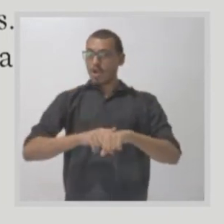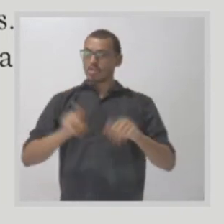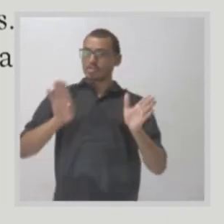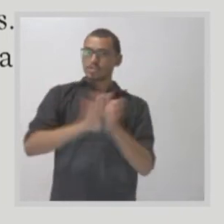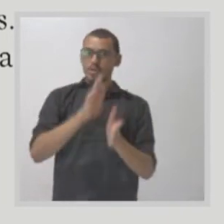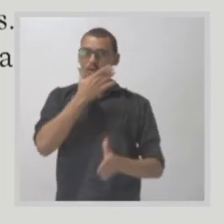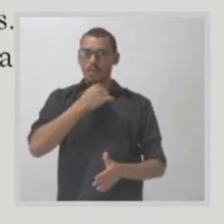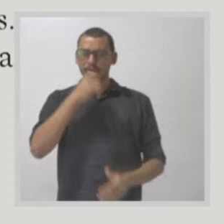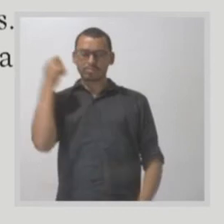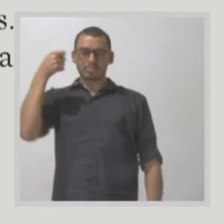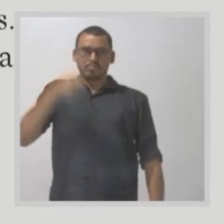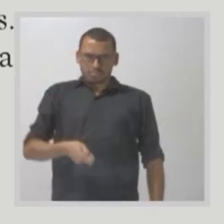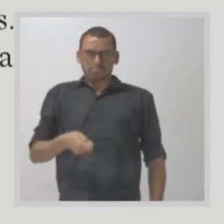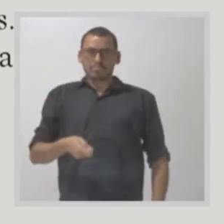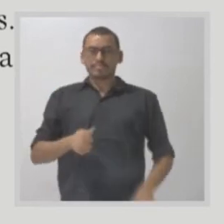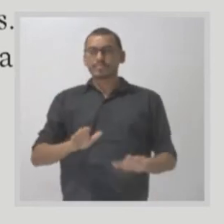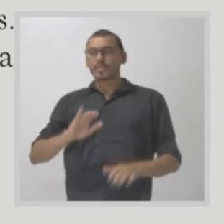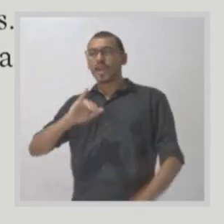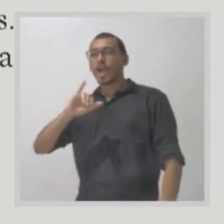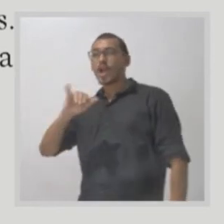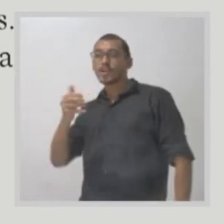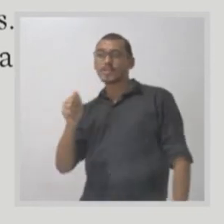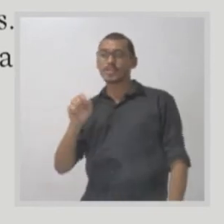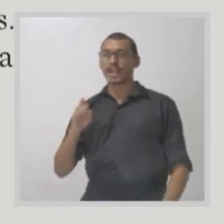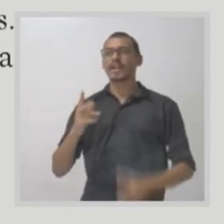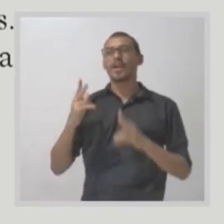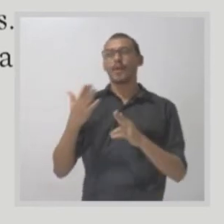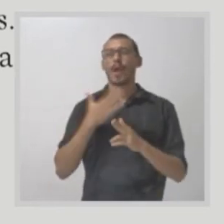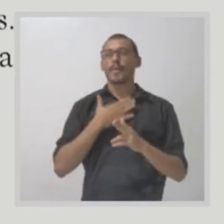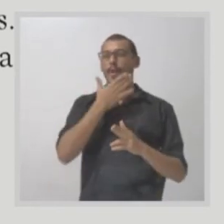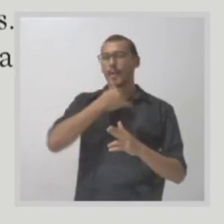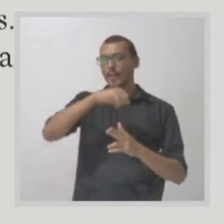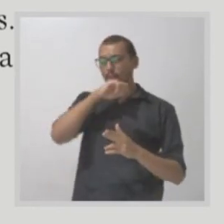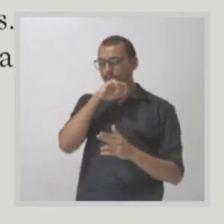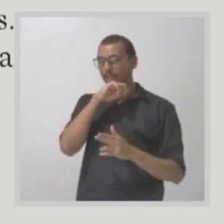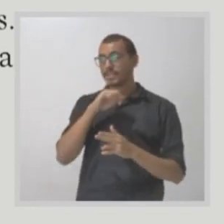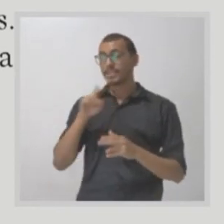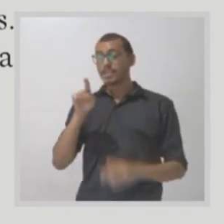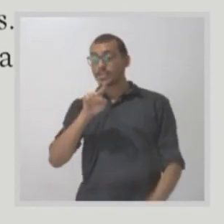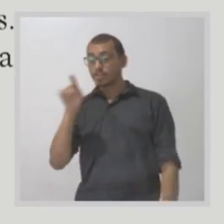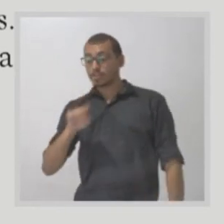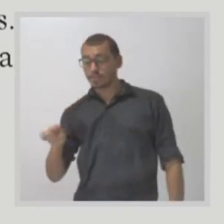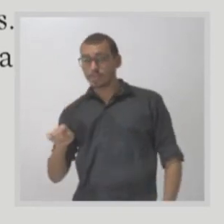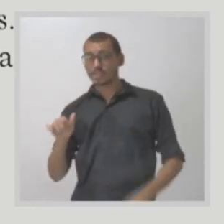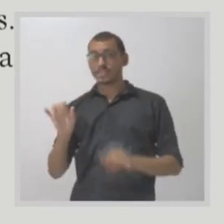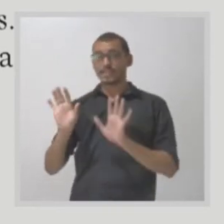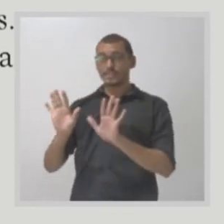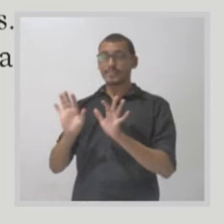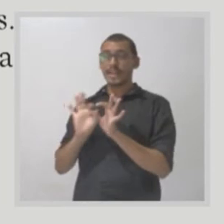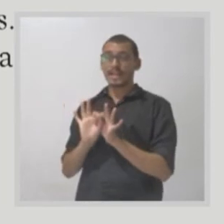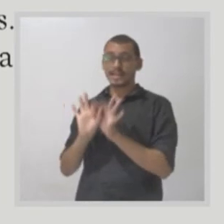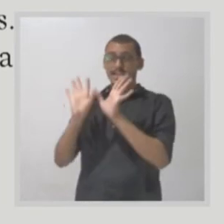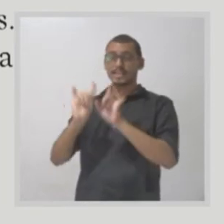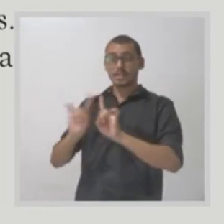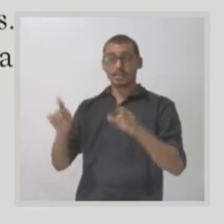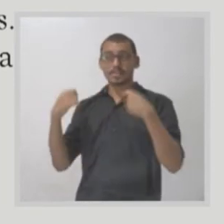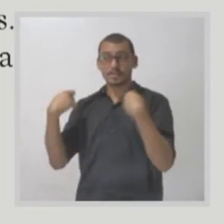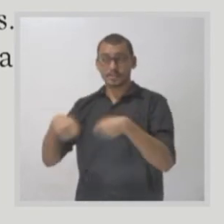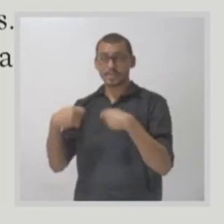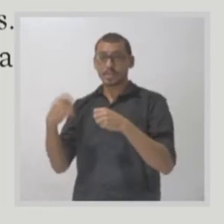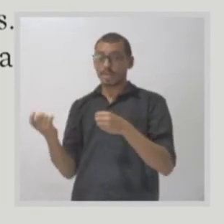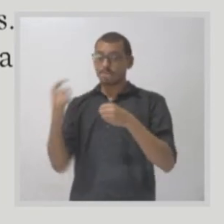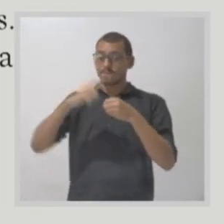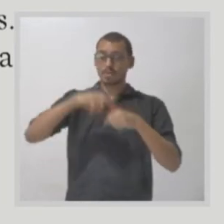brincadeira. O do Jaca é que nem o meu. O do Zé Luiz deixa, mas é obrigatório voltar às